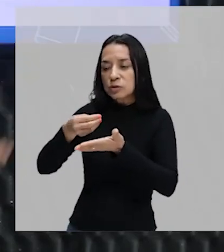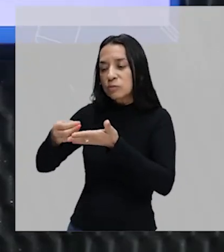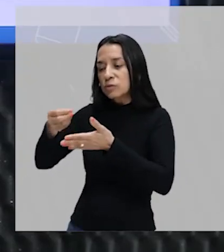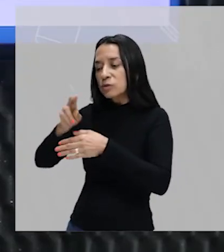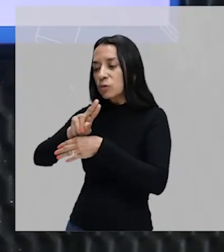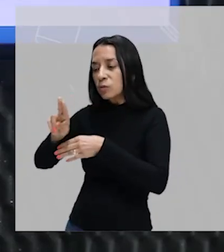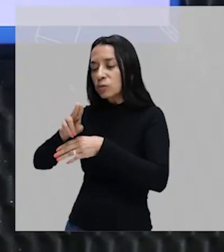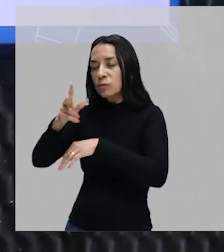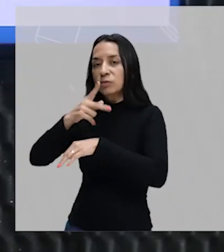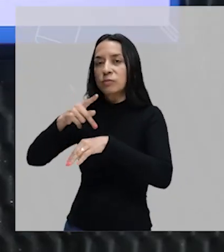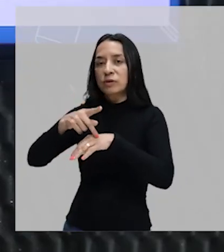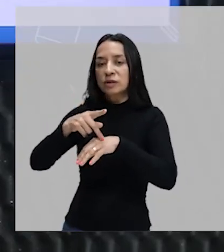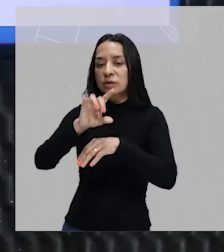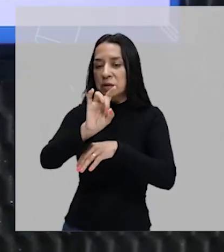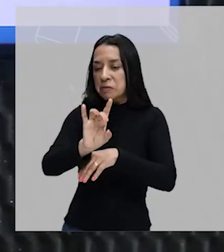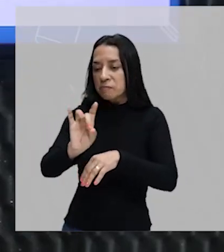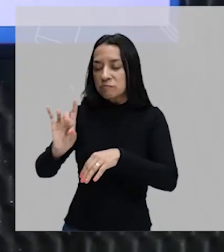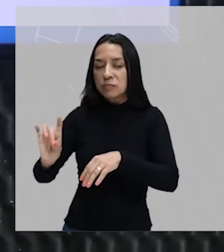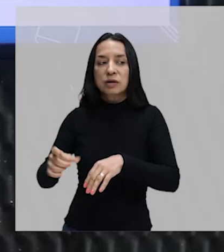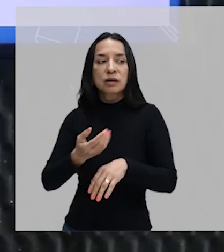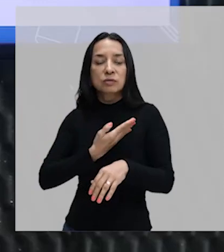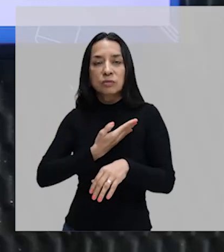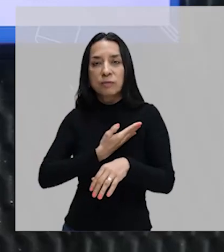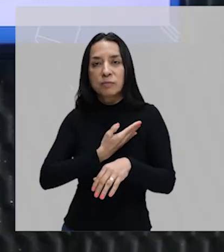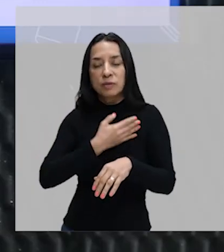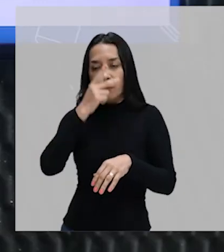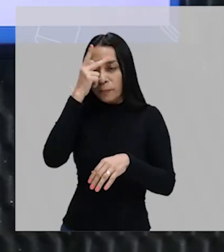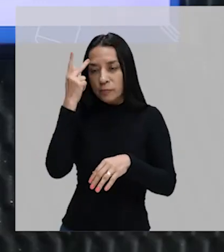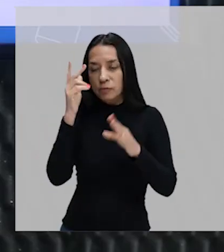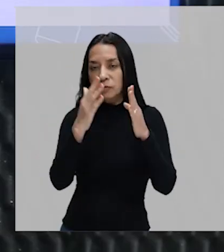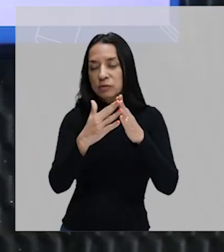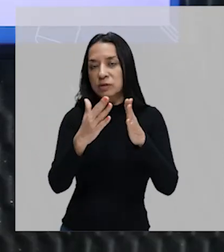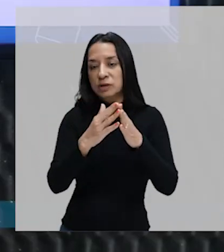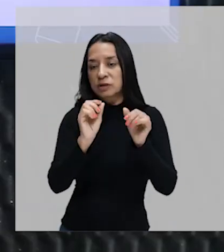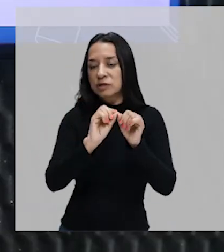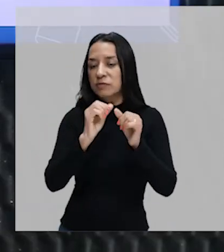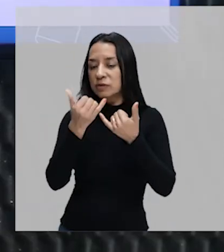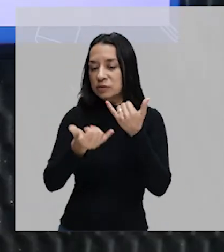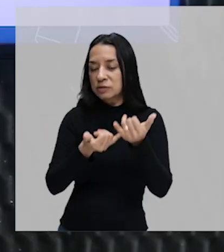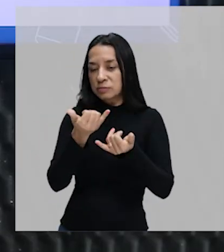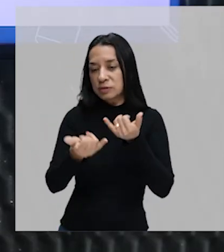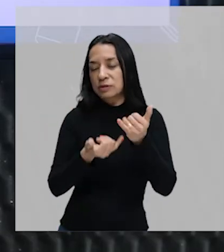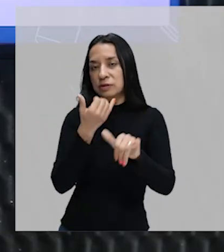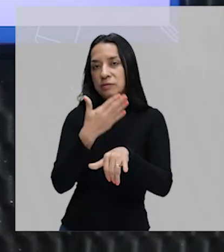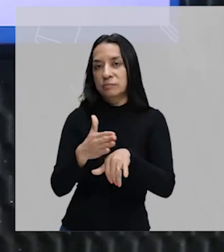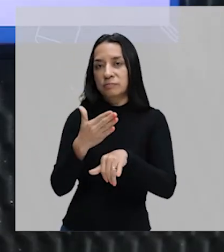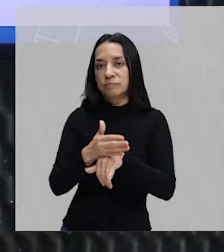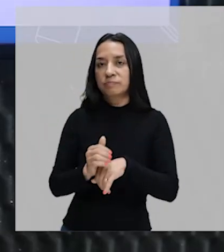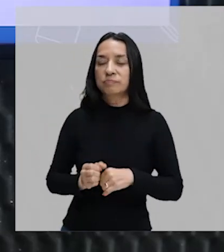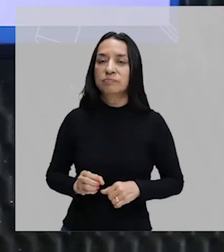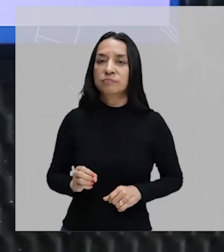país para cada um colega, para cada uma pessoa de casa, e faz esse joguinho, esse treino.